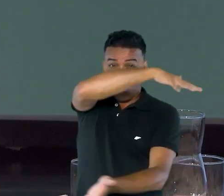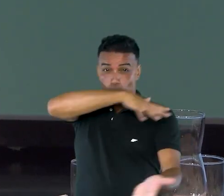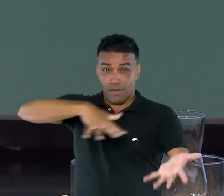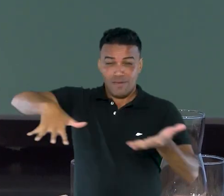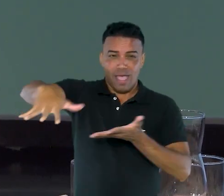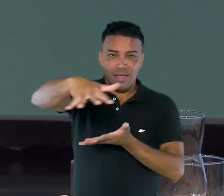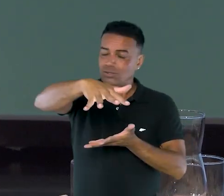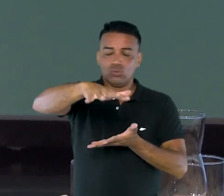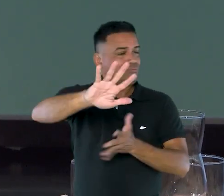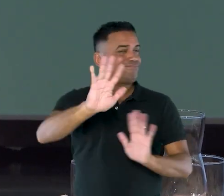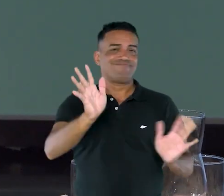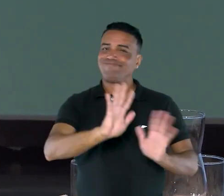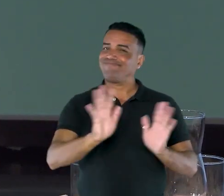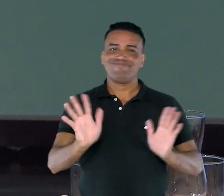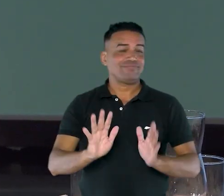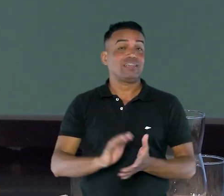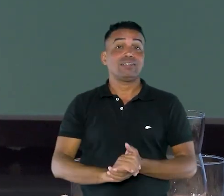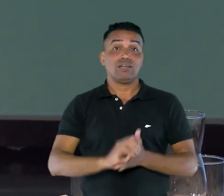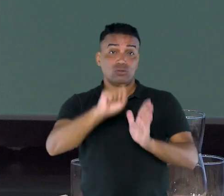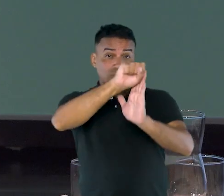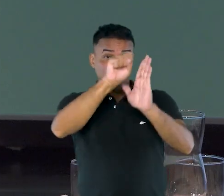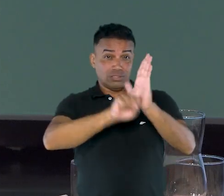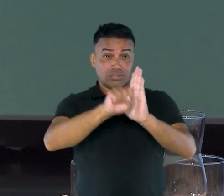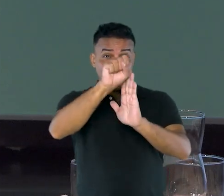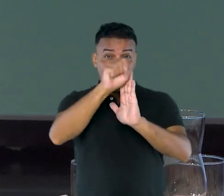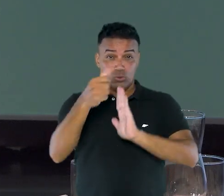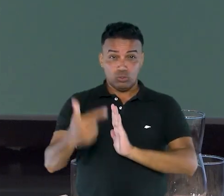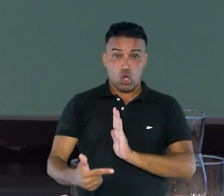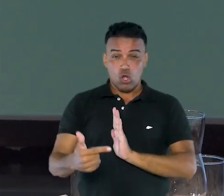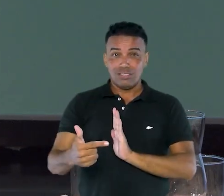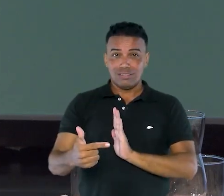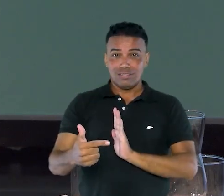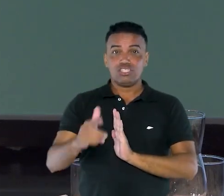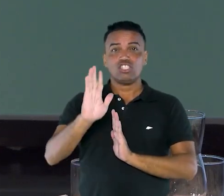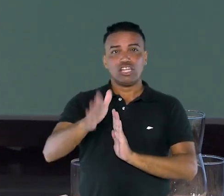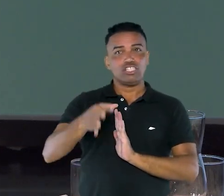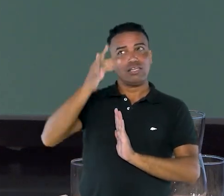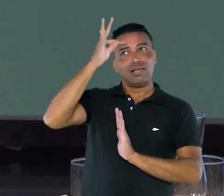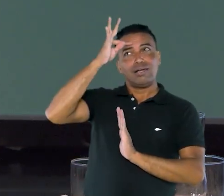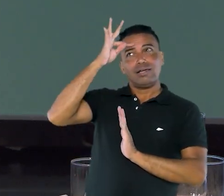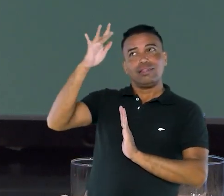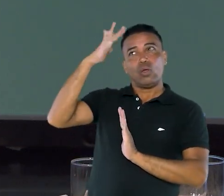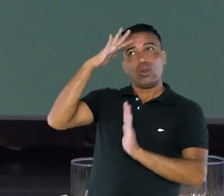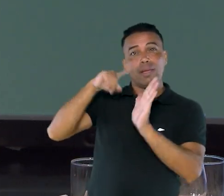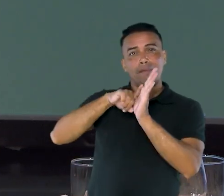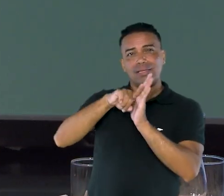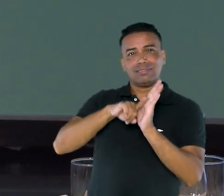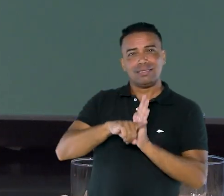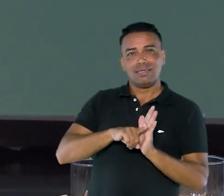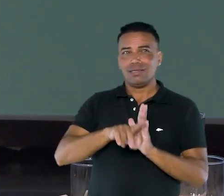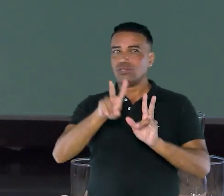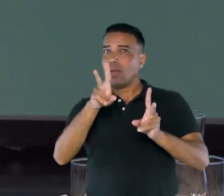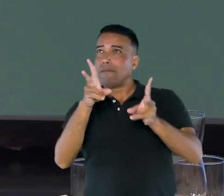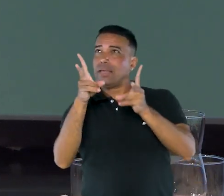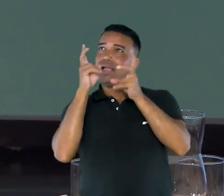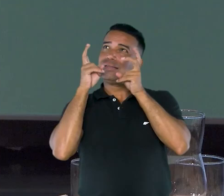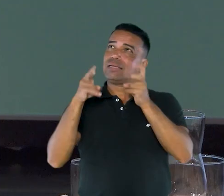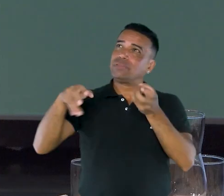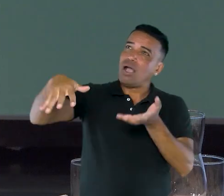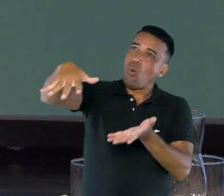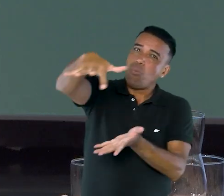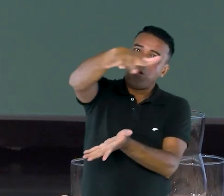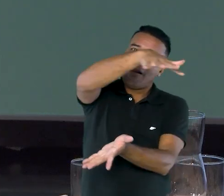II depois de Cristo, já tinha uma teoria observacional que contrapunha a